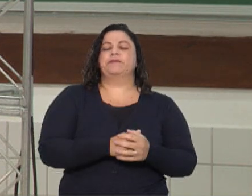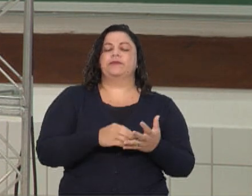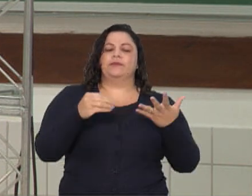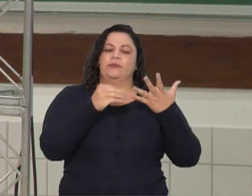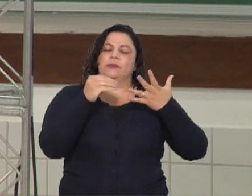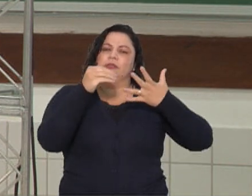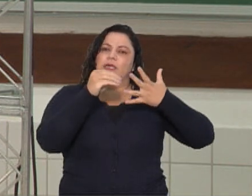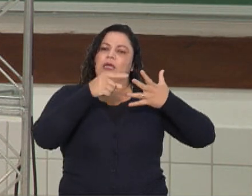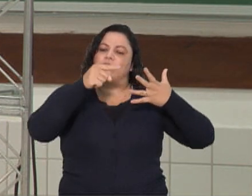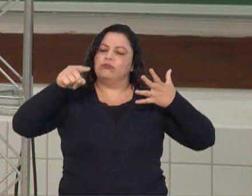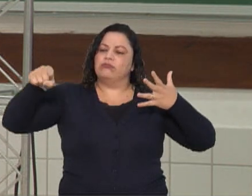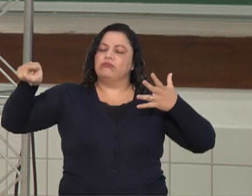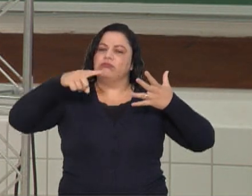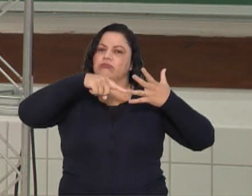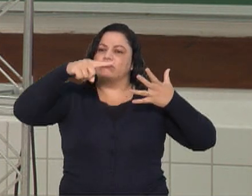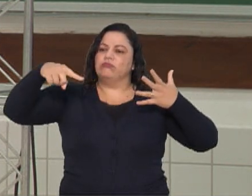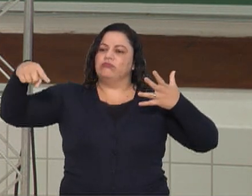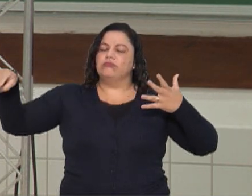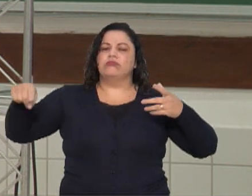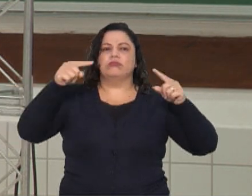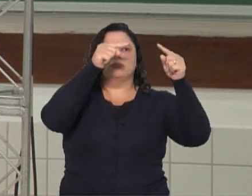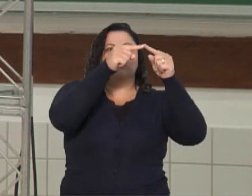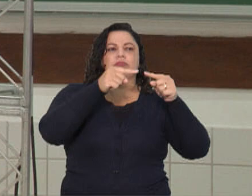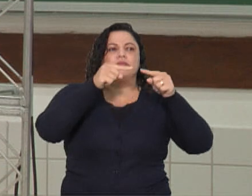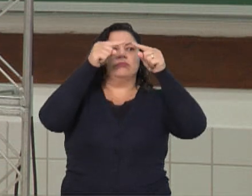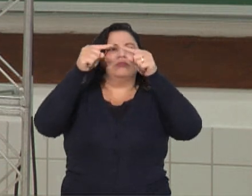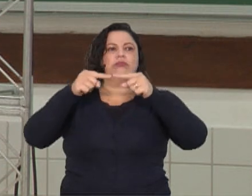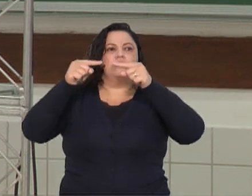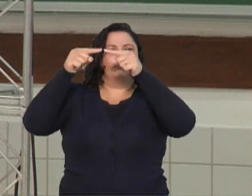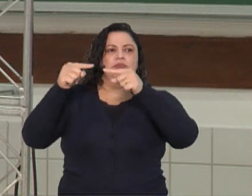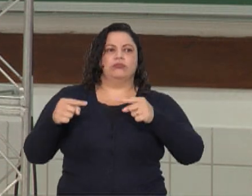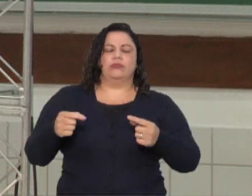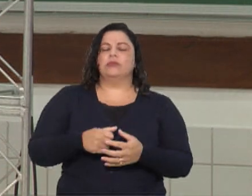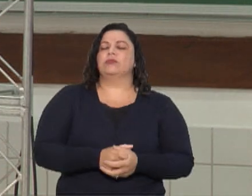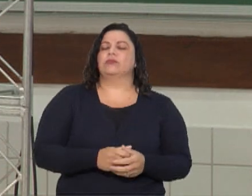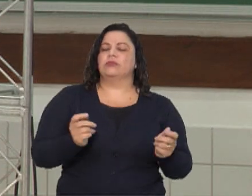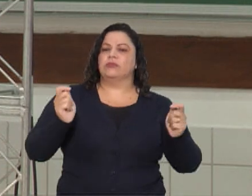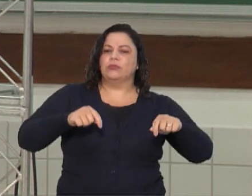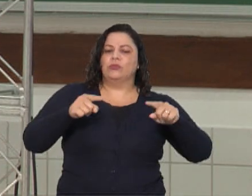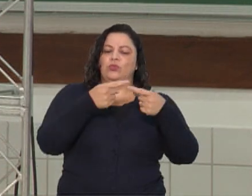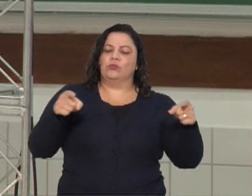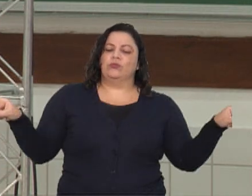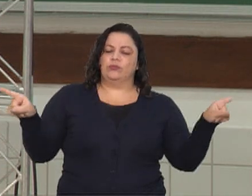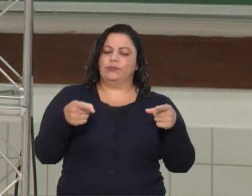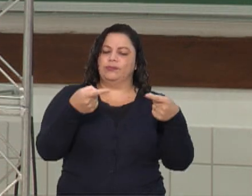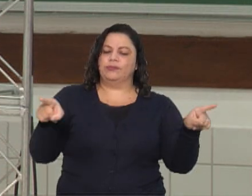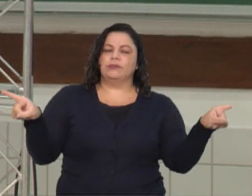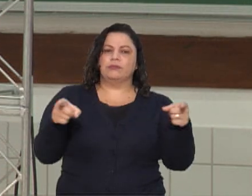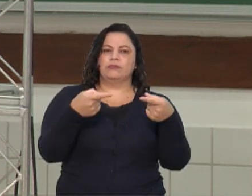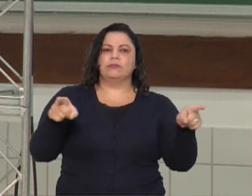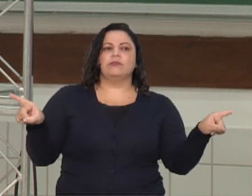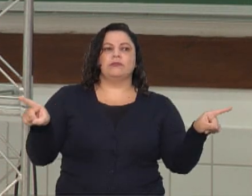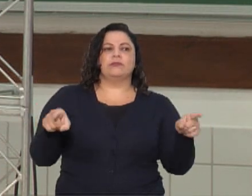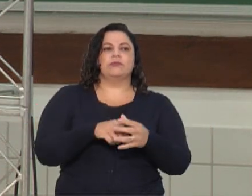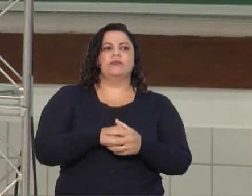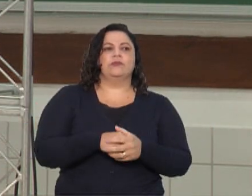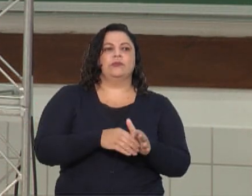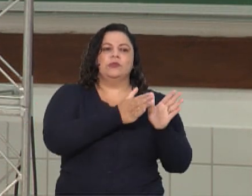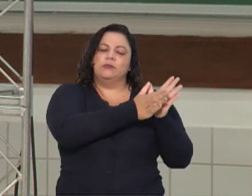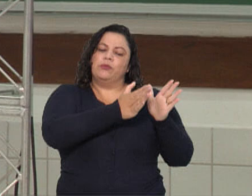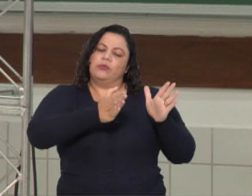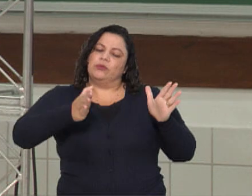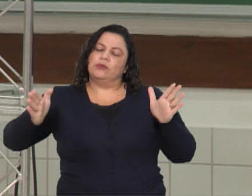essa combinação de notas, se produz um acorde. Sons em simultâneo se produz um acorde. Uma progressão